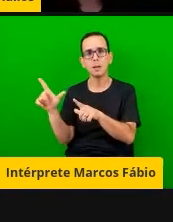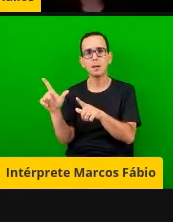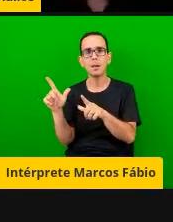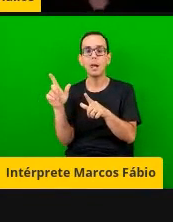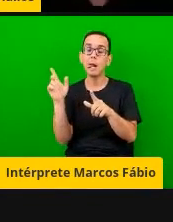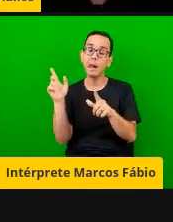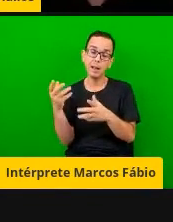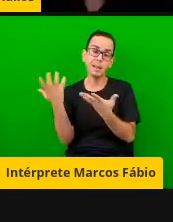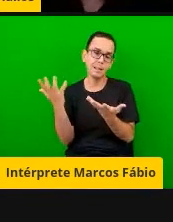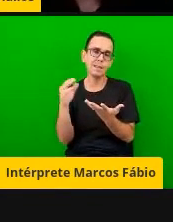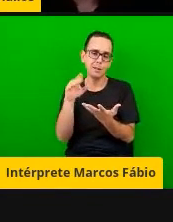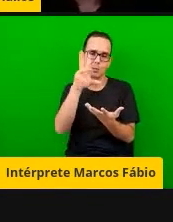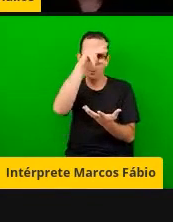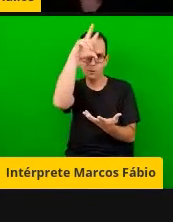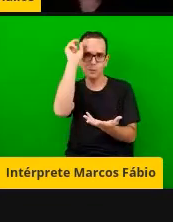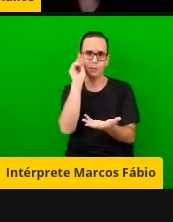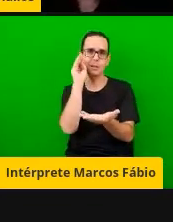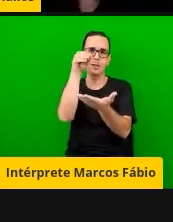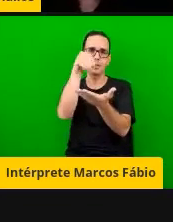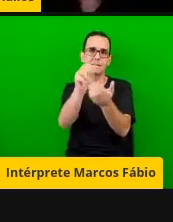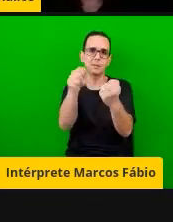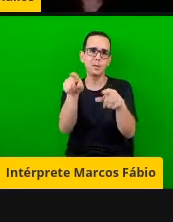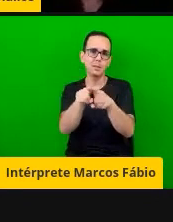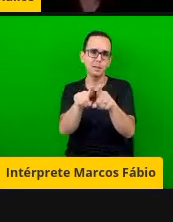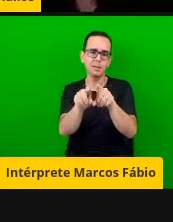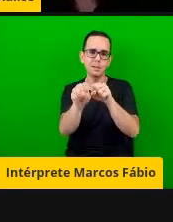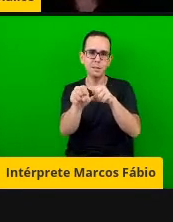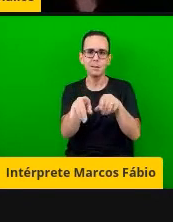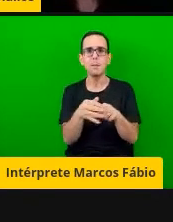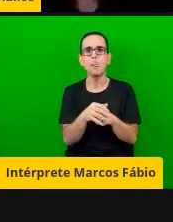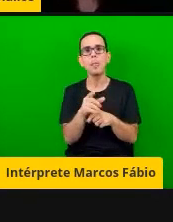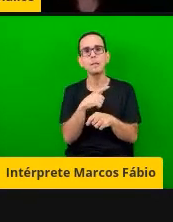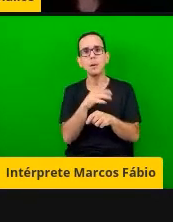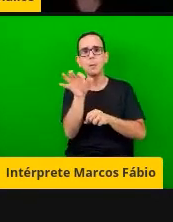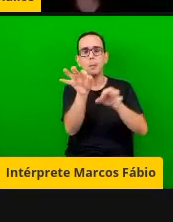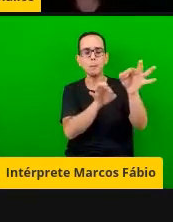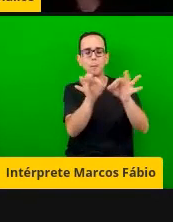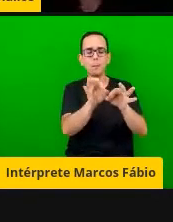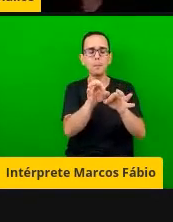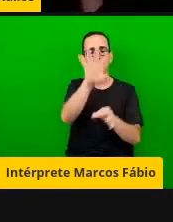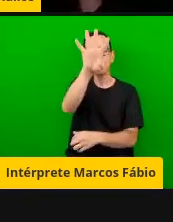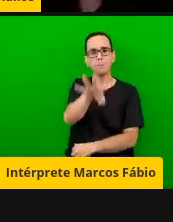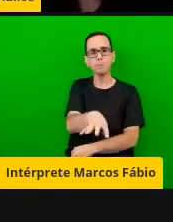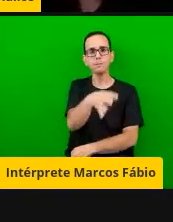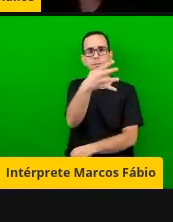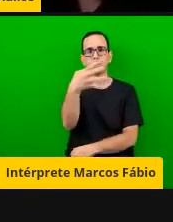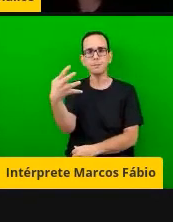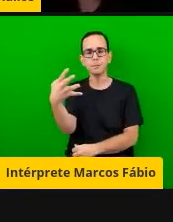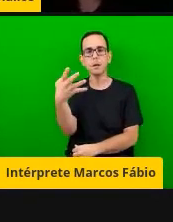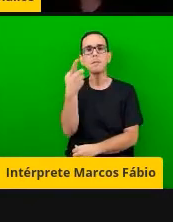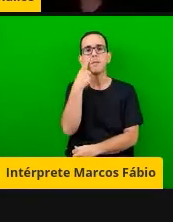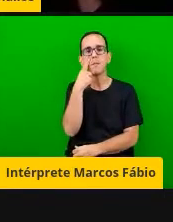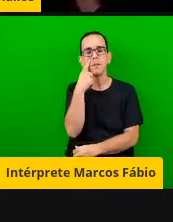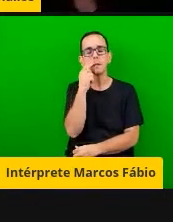prefeitura, né? Podemos deixar de falar. Então, nós temos uma estrutura, né, de formação dividida em 3 partes, né?